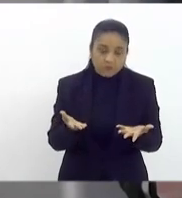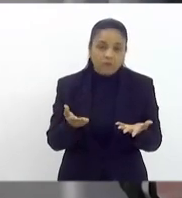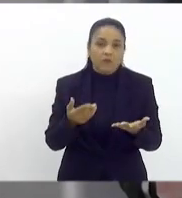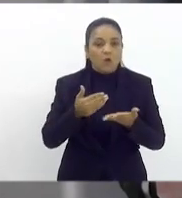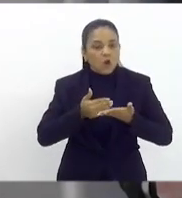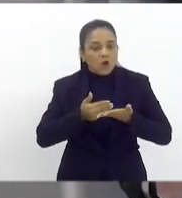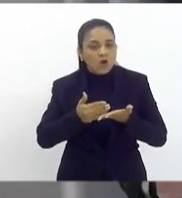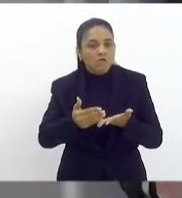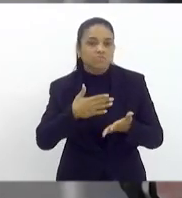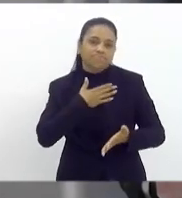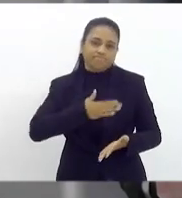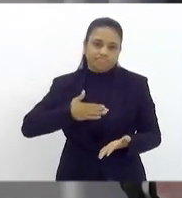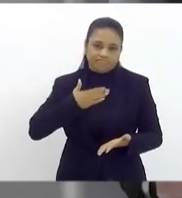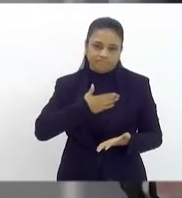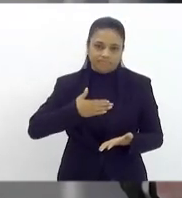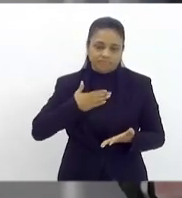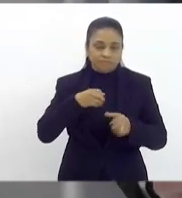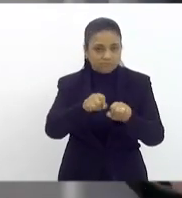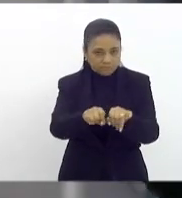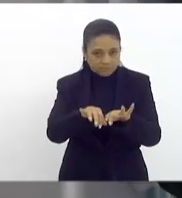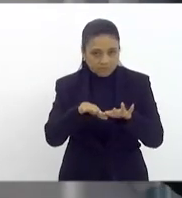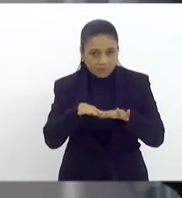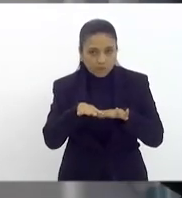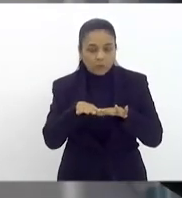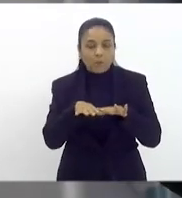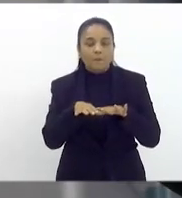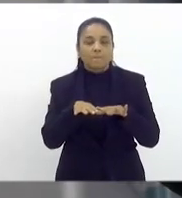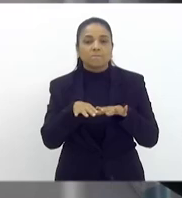iniciar essa sessão